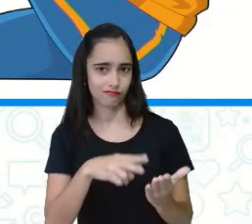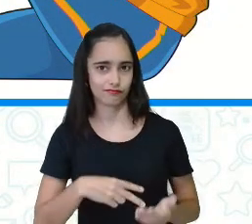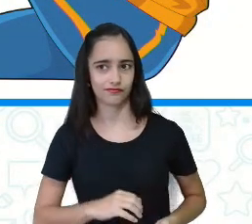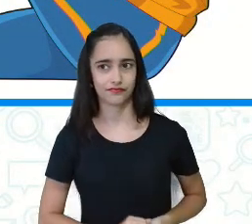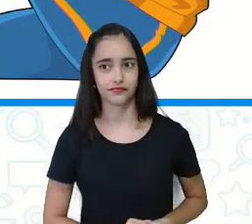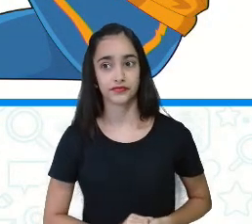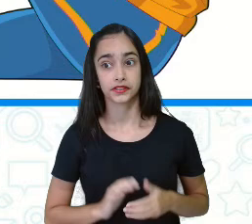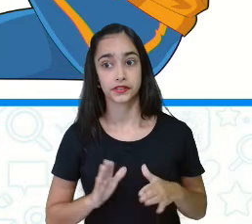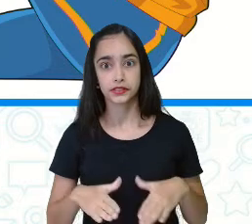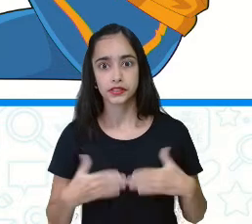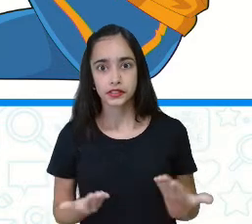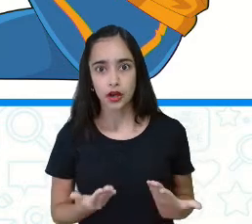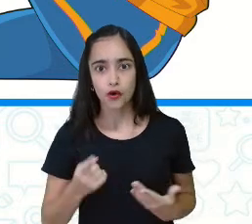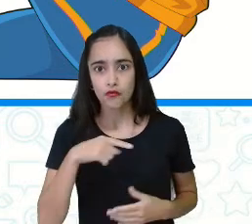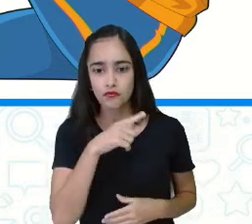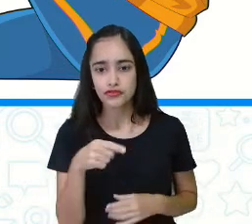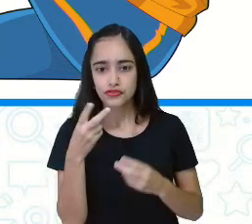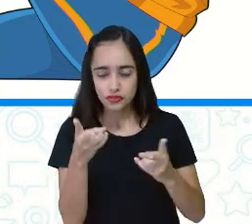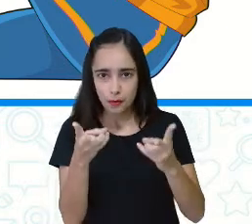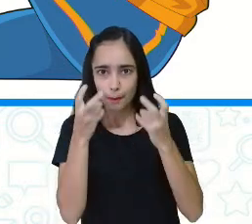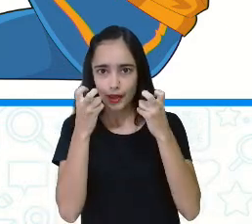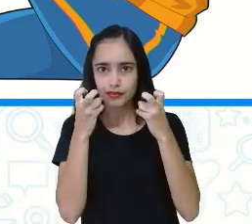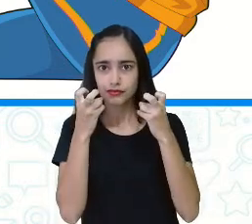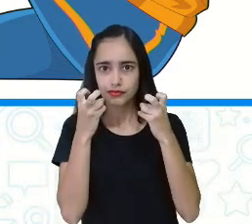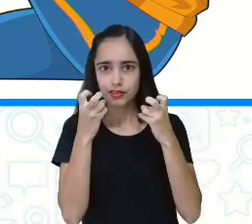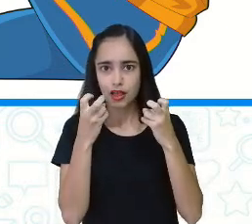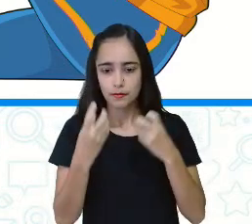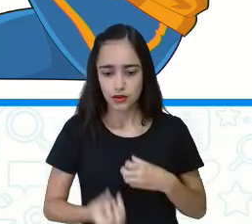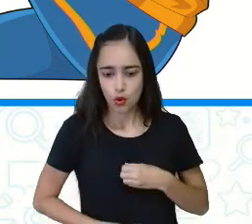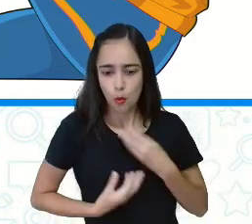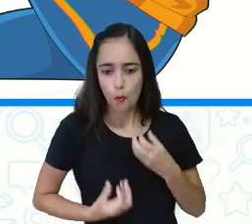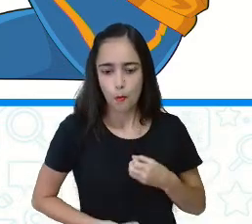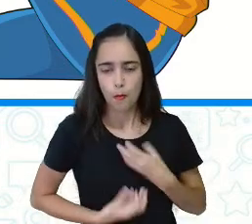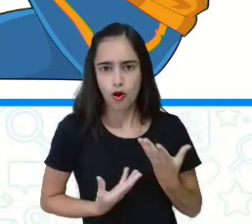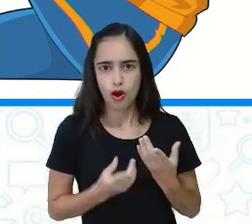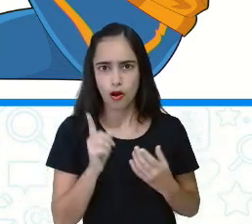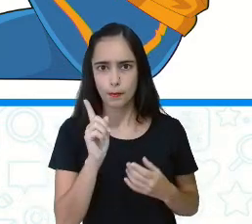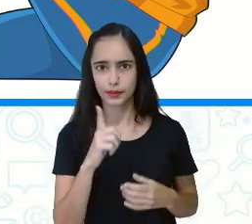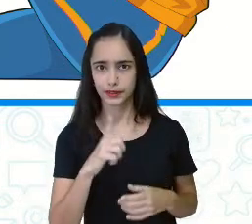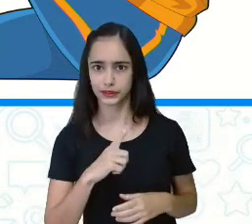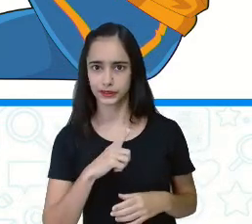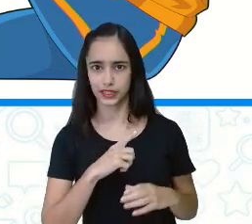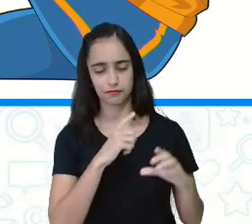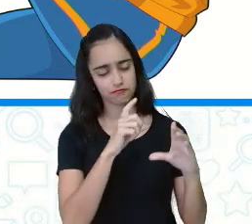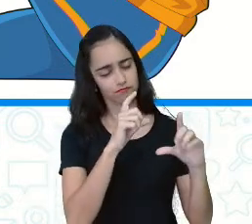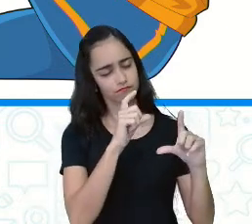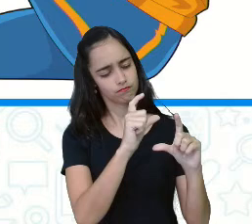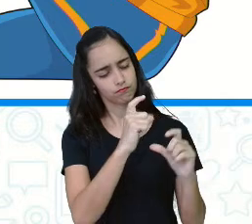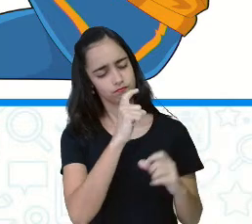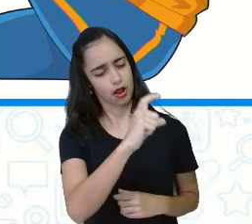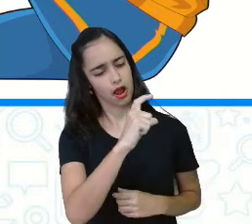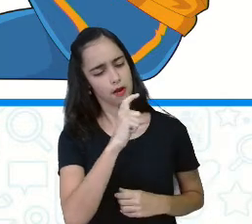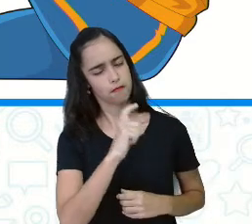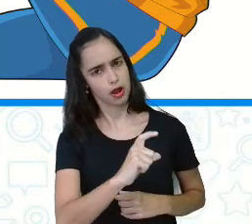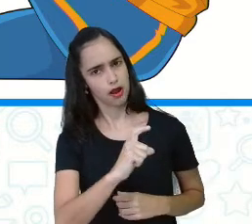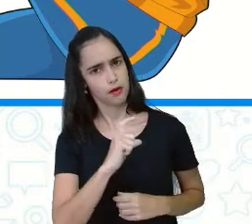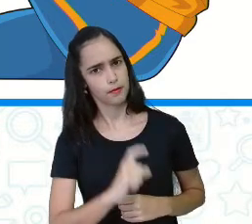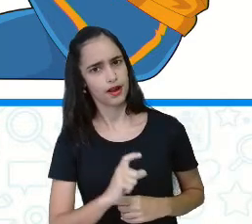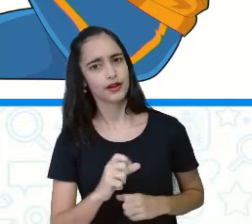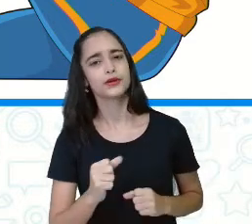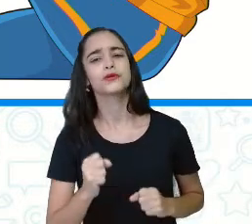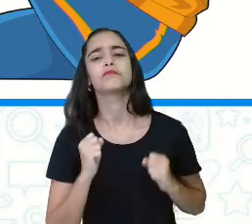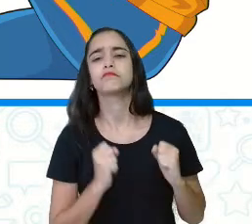Então, perceberam aí que o poema é composto de versos e que podem